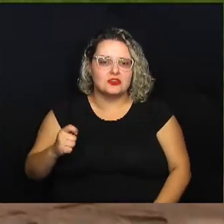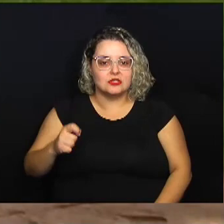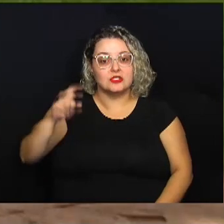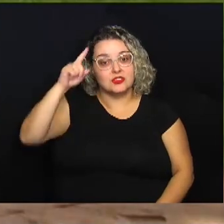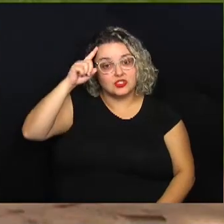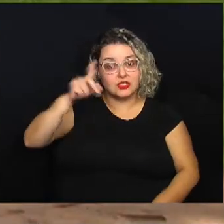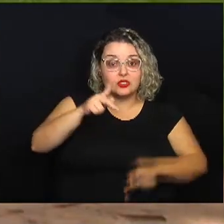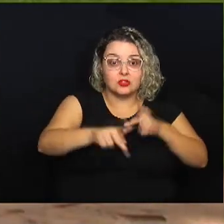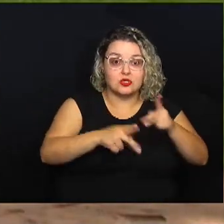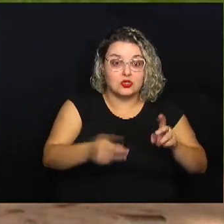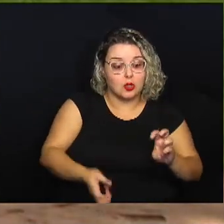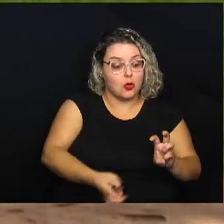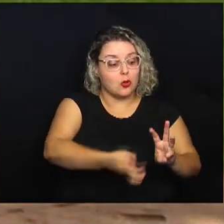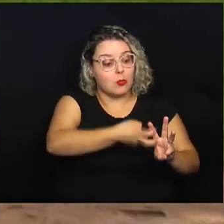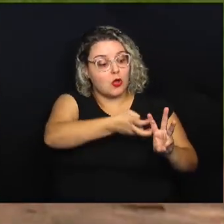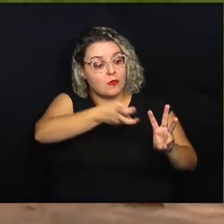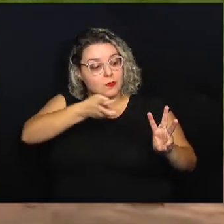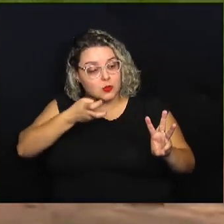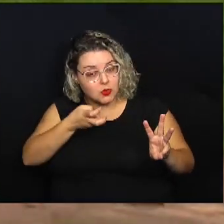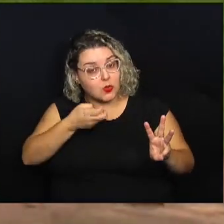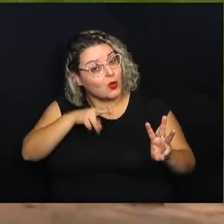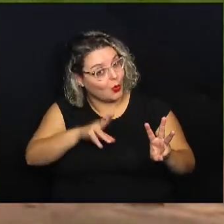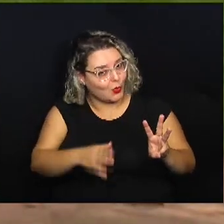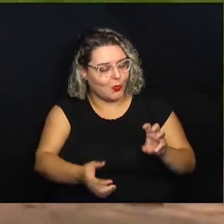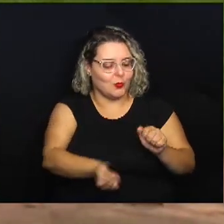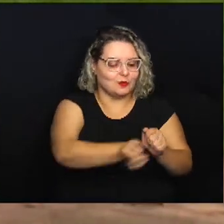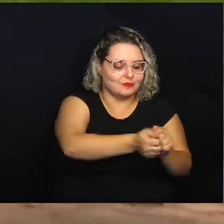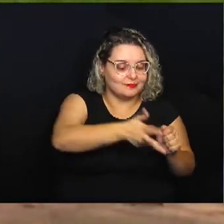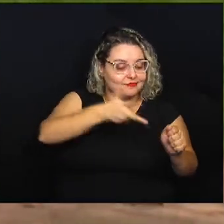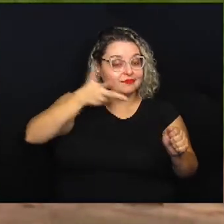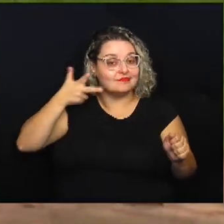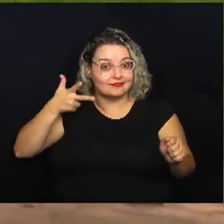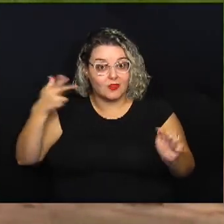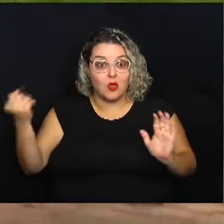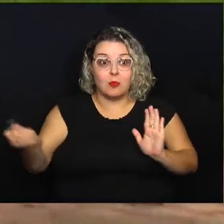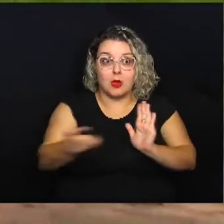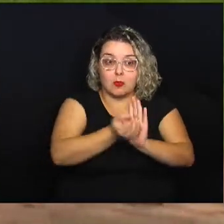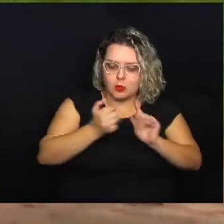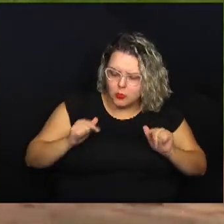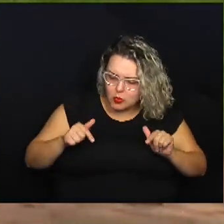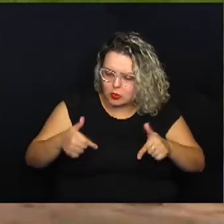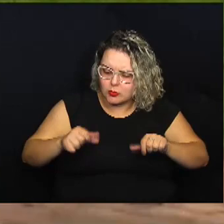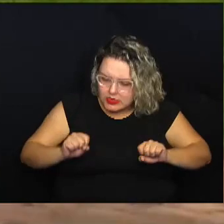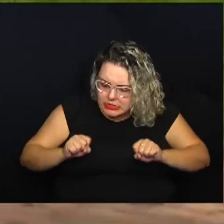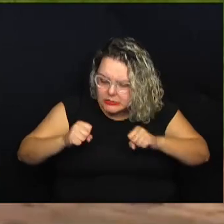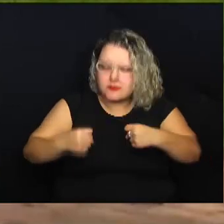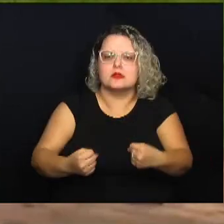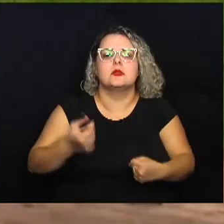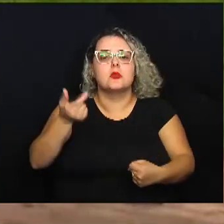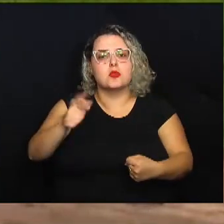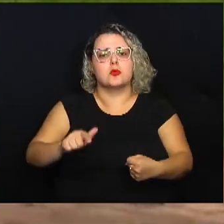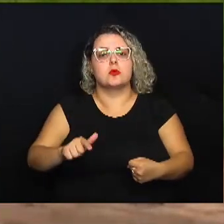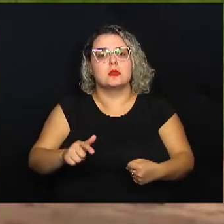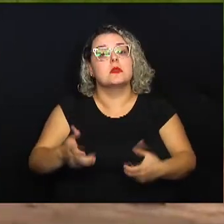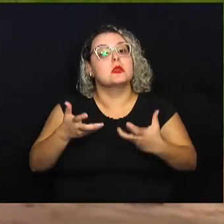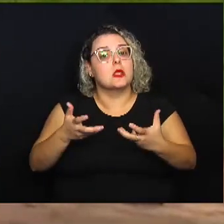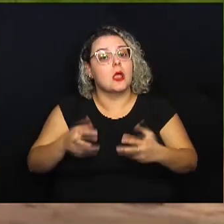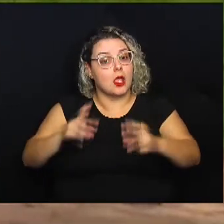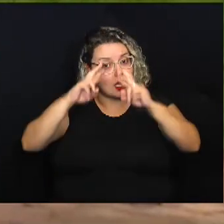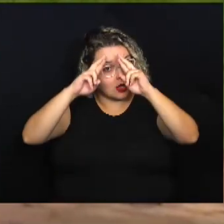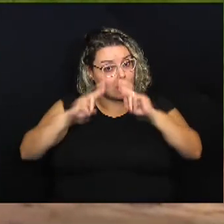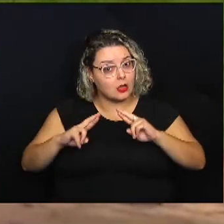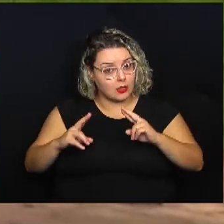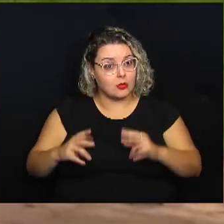Povos Indígenas. Uma data marcada por luta e resistência dessa população que procura respeito e encontrar